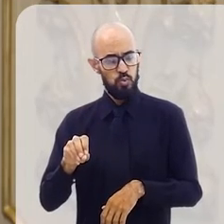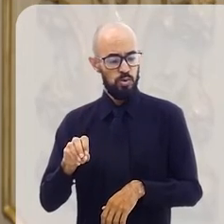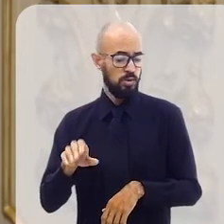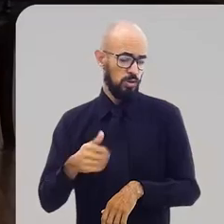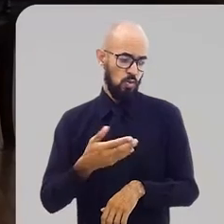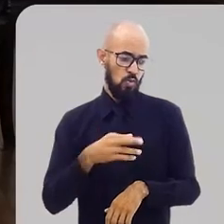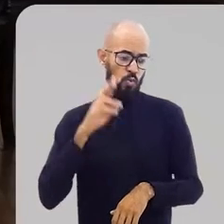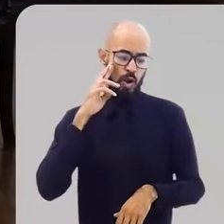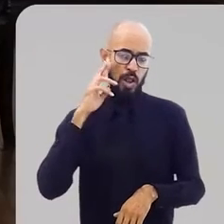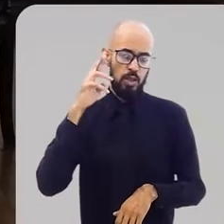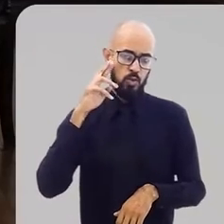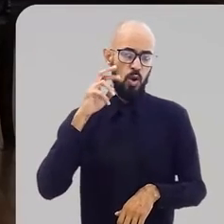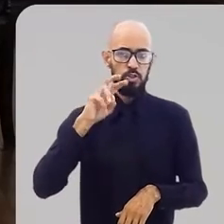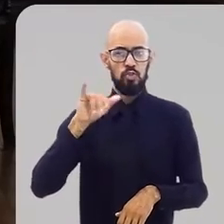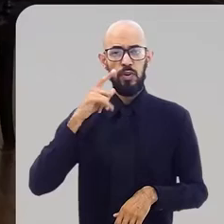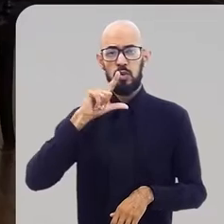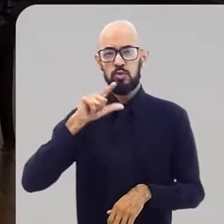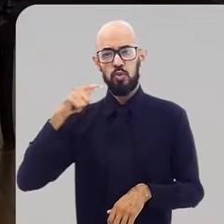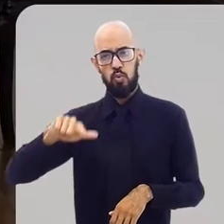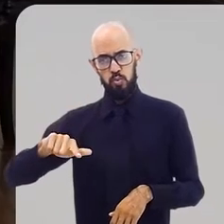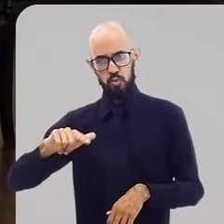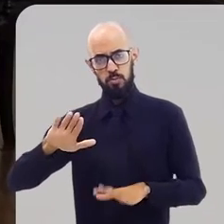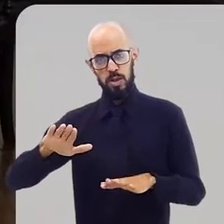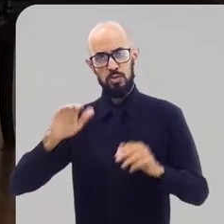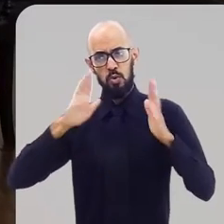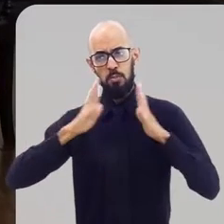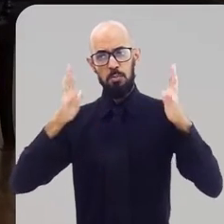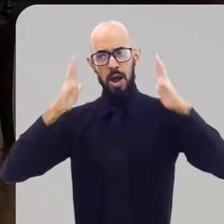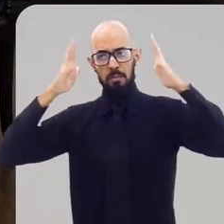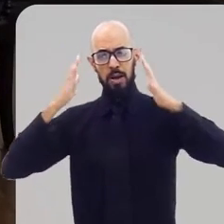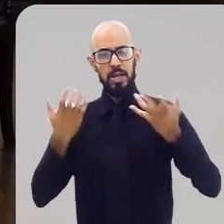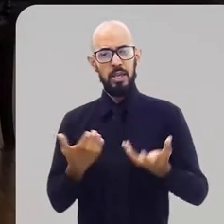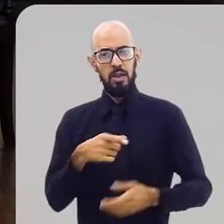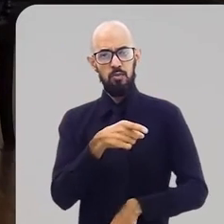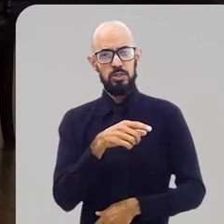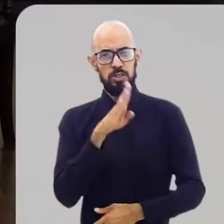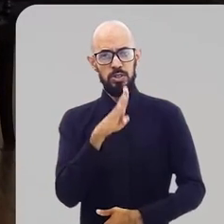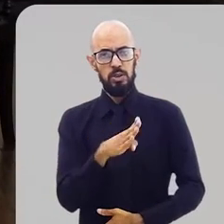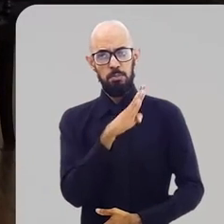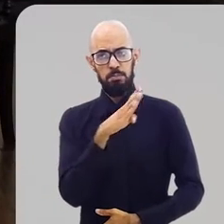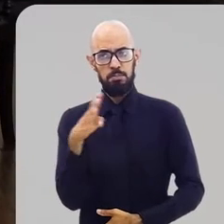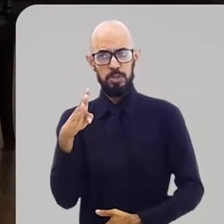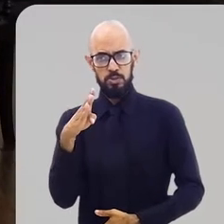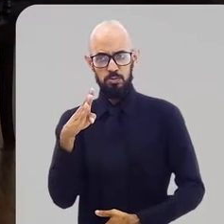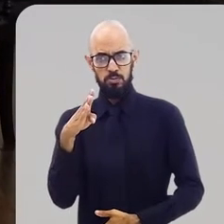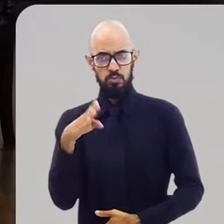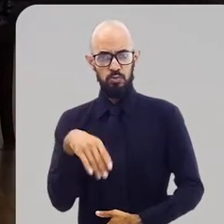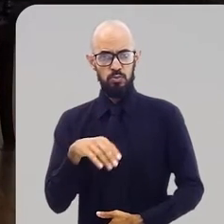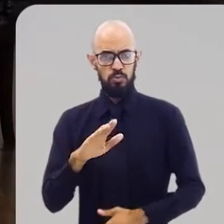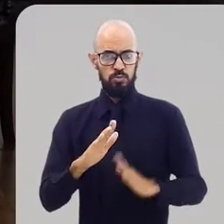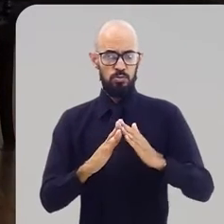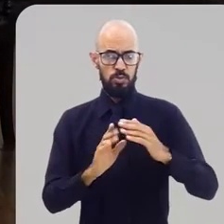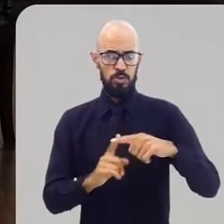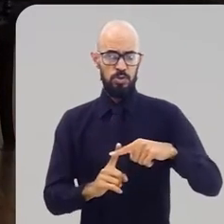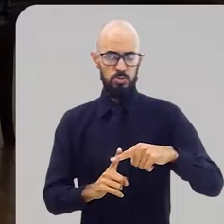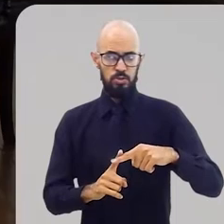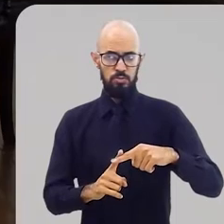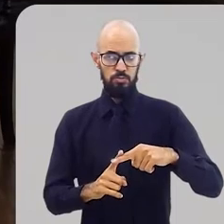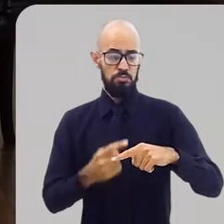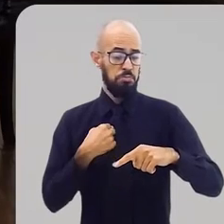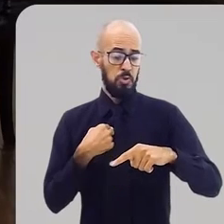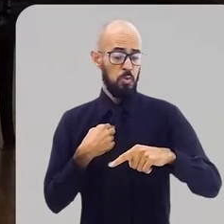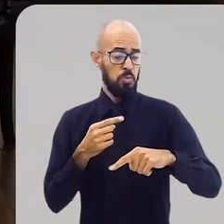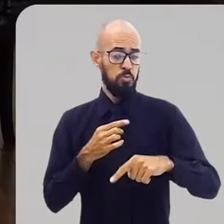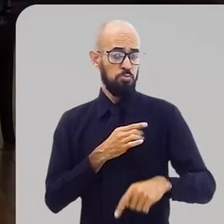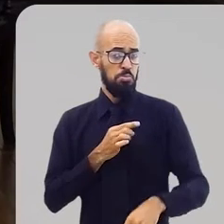como conseguiram mas o Papa precisa que você seja Bispo da igreja aí